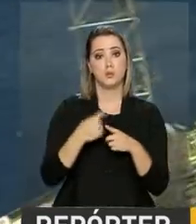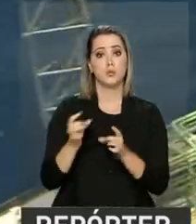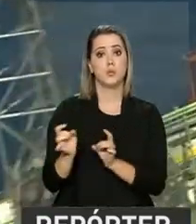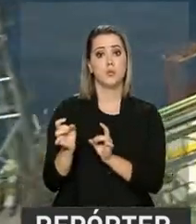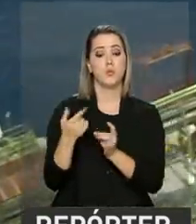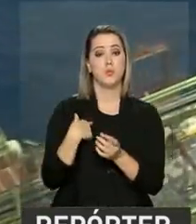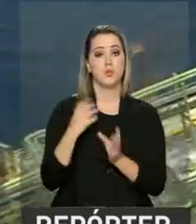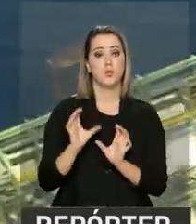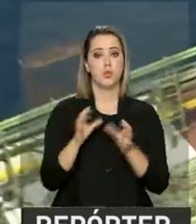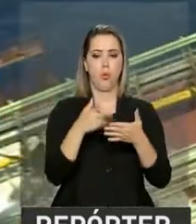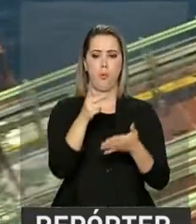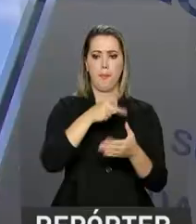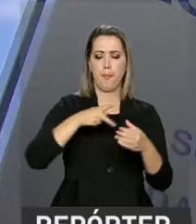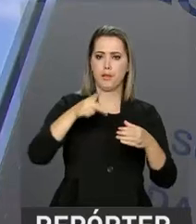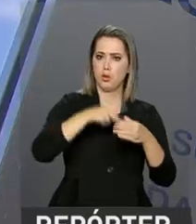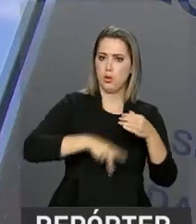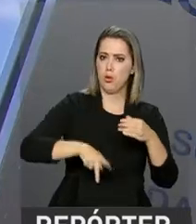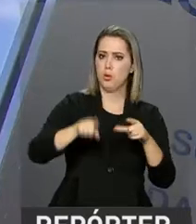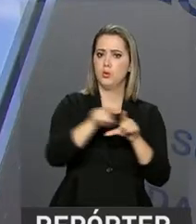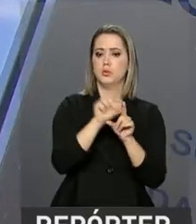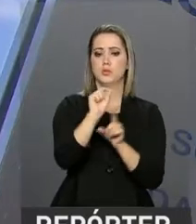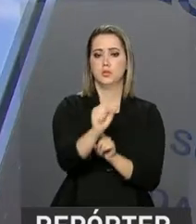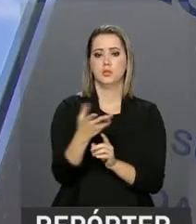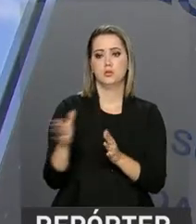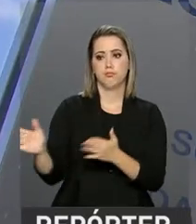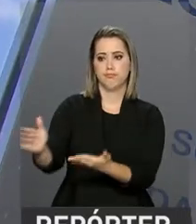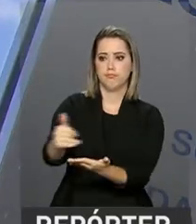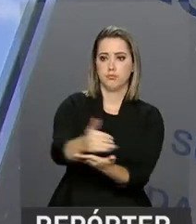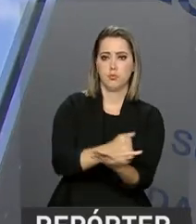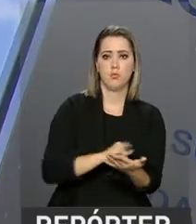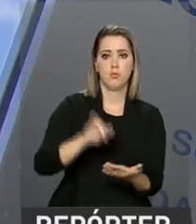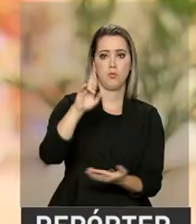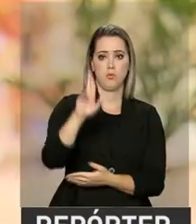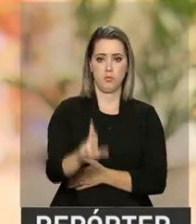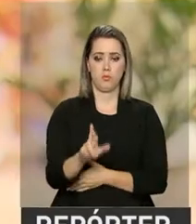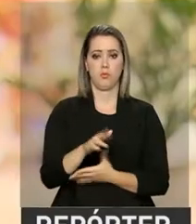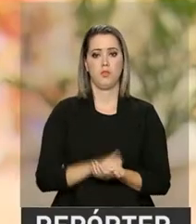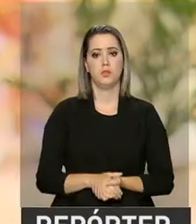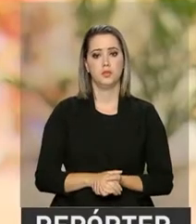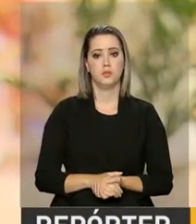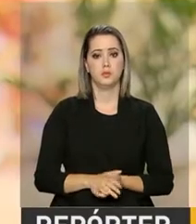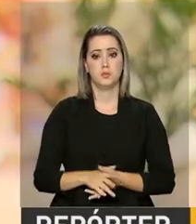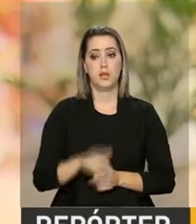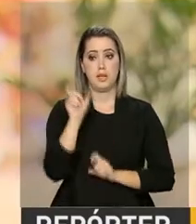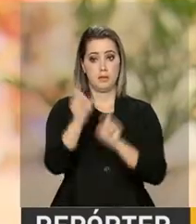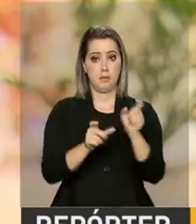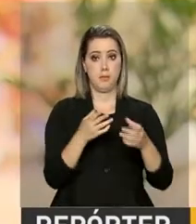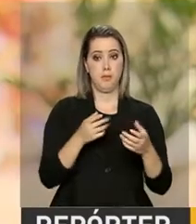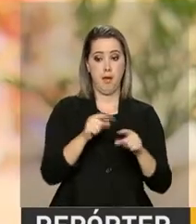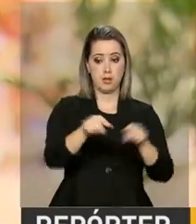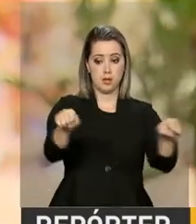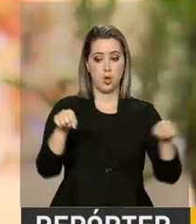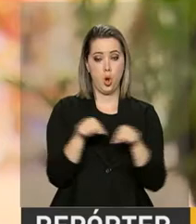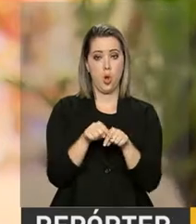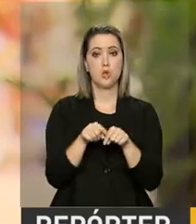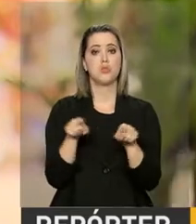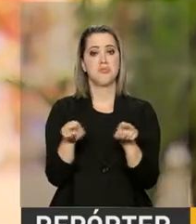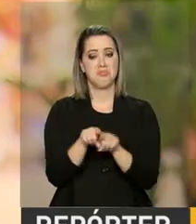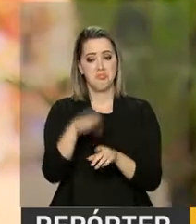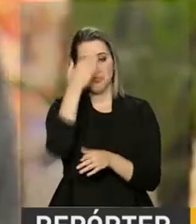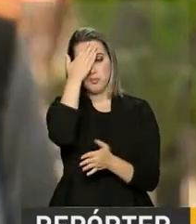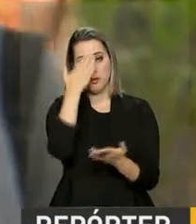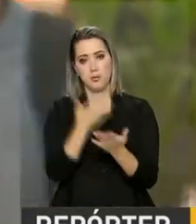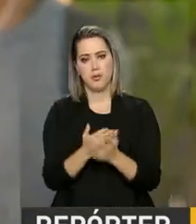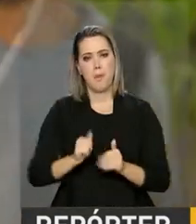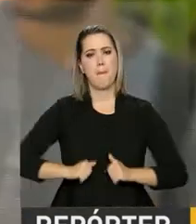receitas com o setor de petróleo e à arrecadação do imposto de renda. Os lojistas também vêm apostando no aumento